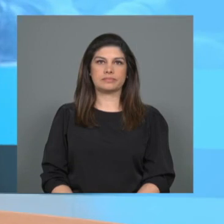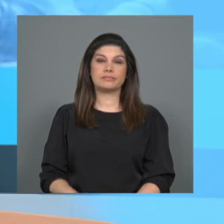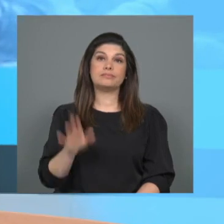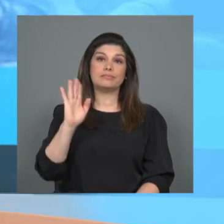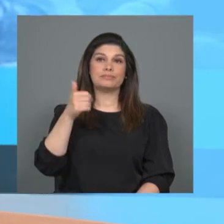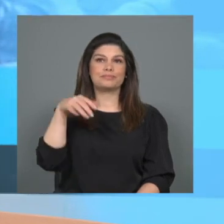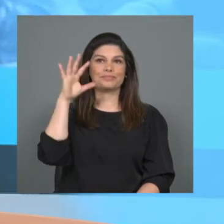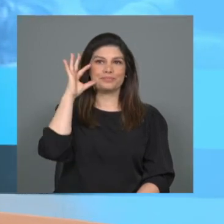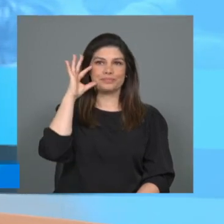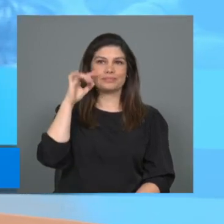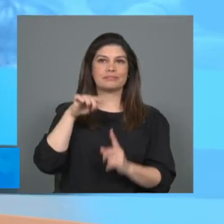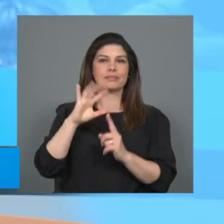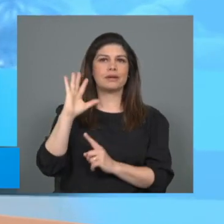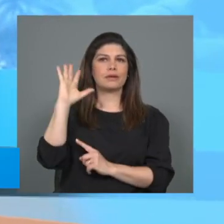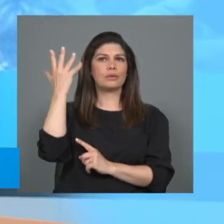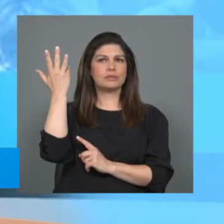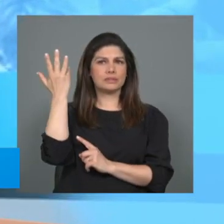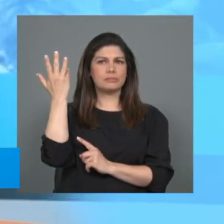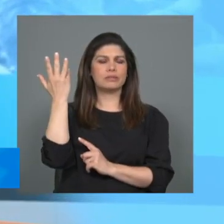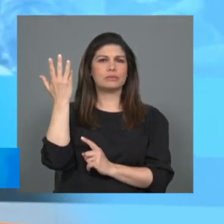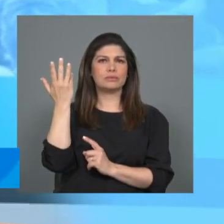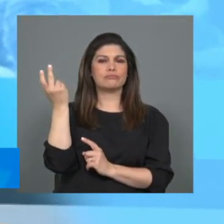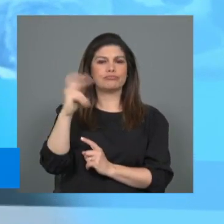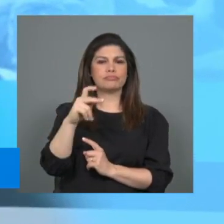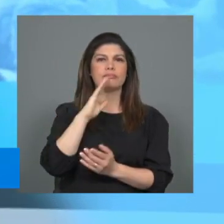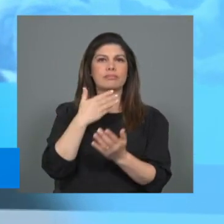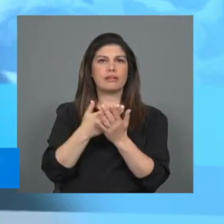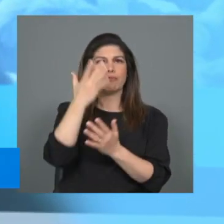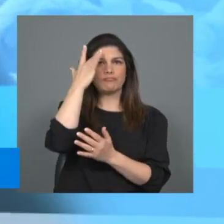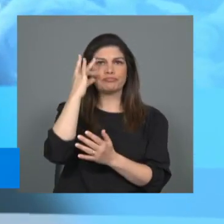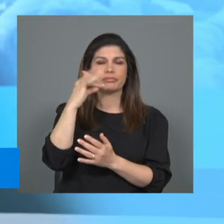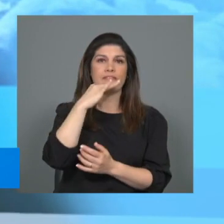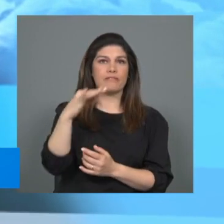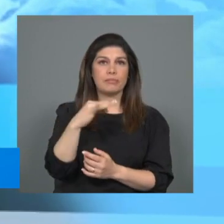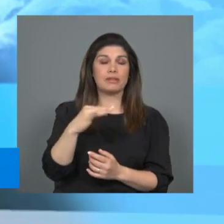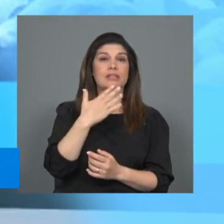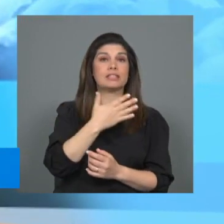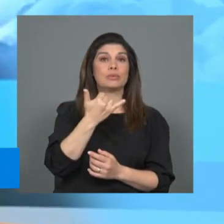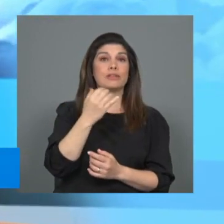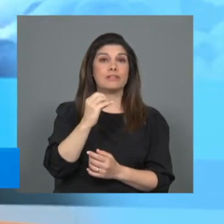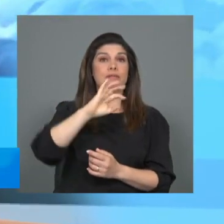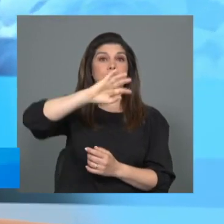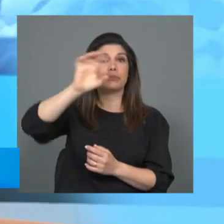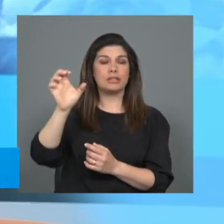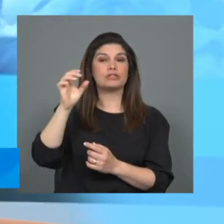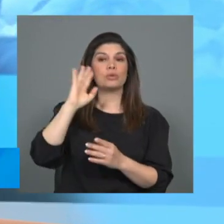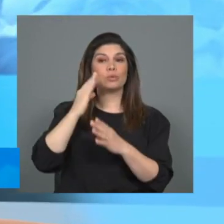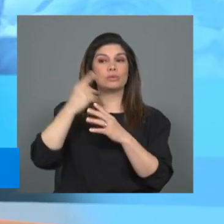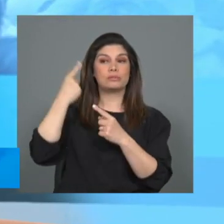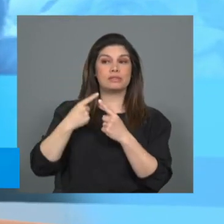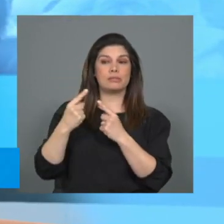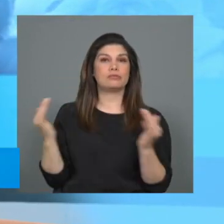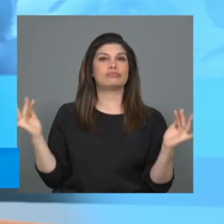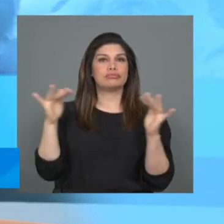Olá, muito boa tarde. Foi um acontecimento que marcou famílias de mais de 120 países que se deslocaram a Roma na última semana para o 10º